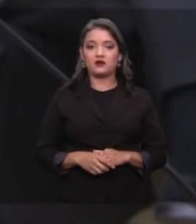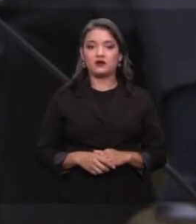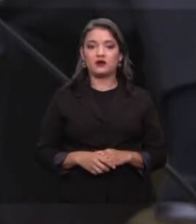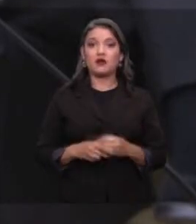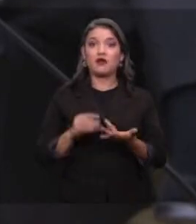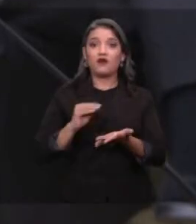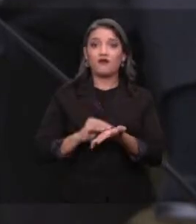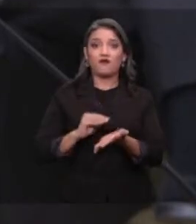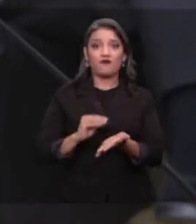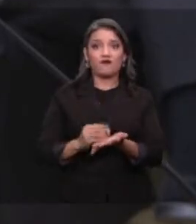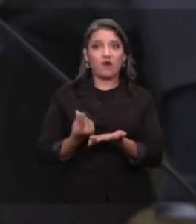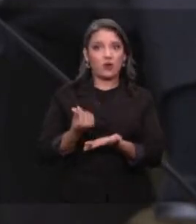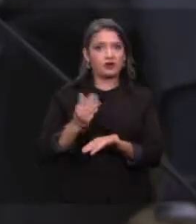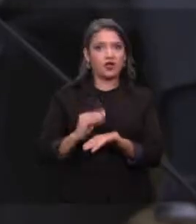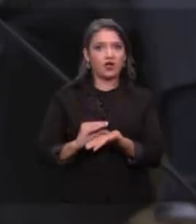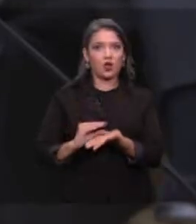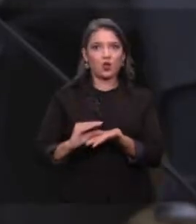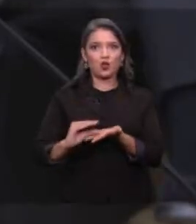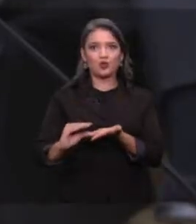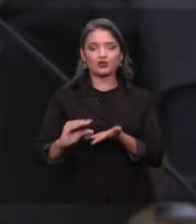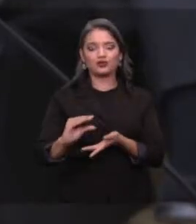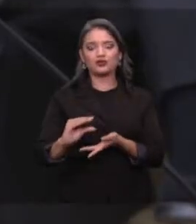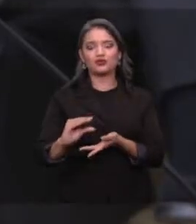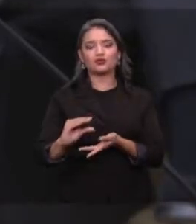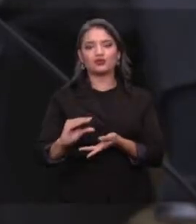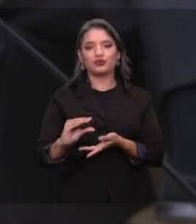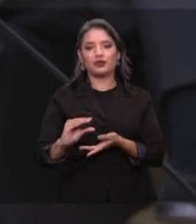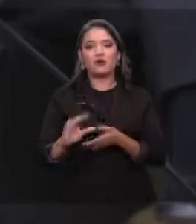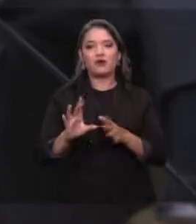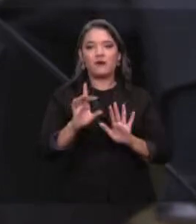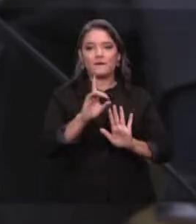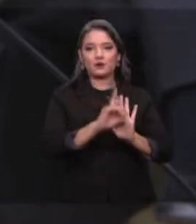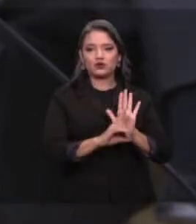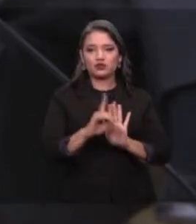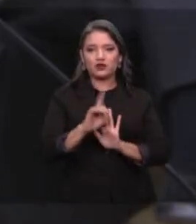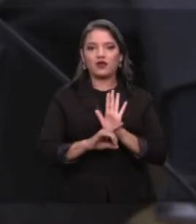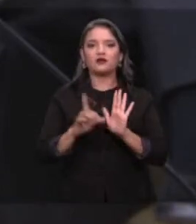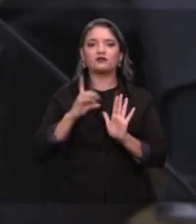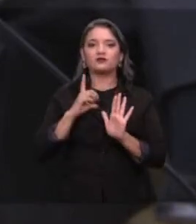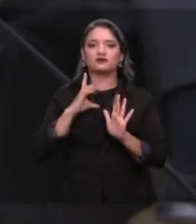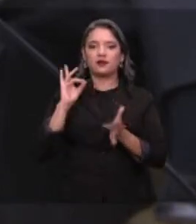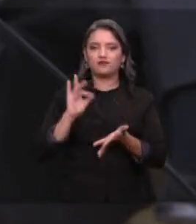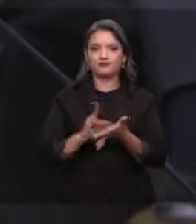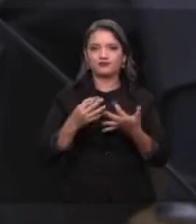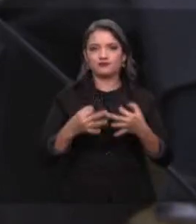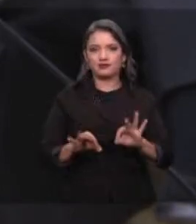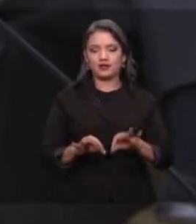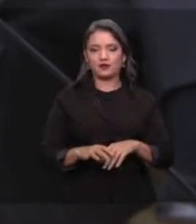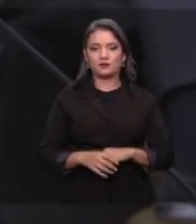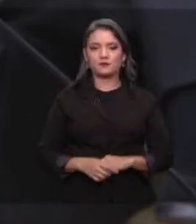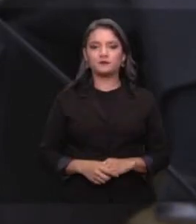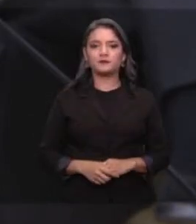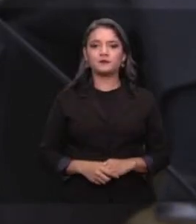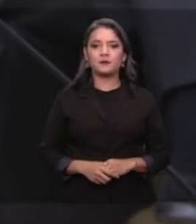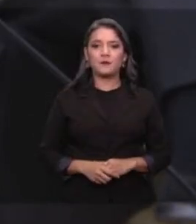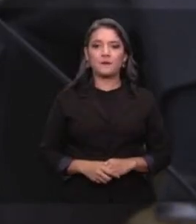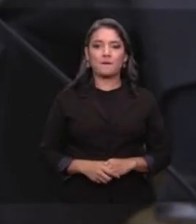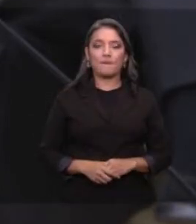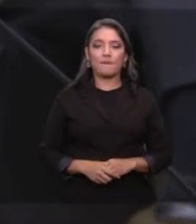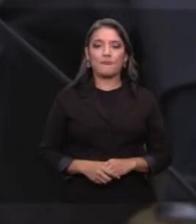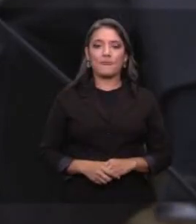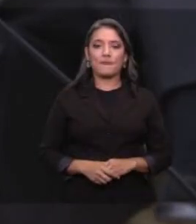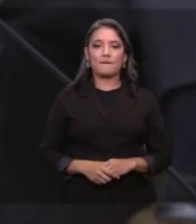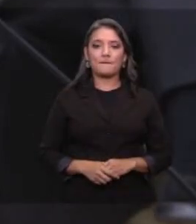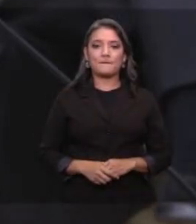recursos, faltarão recursos suficientes para que esses direitos sejam efetivamente concretizados. Em terceiro